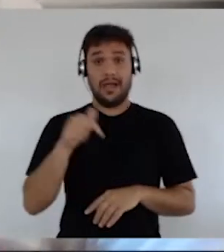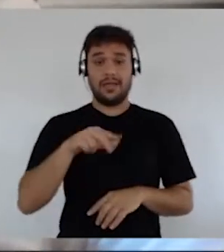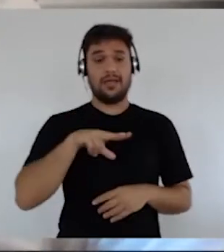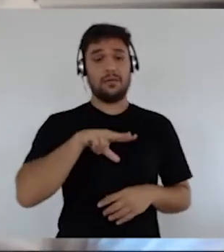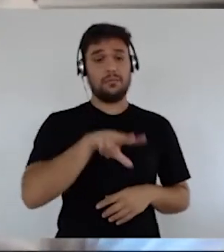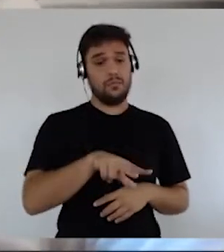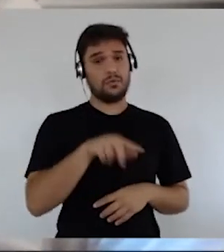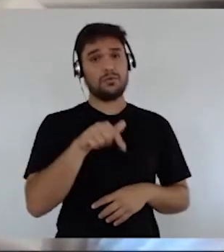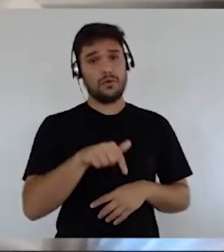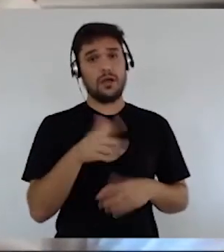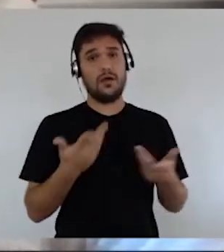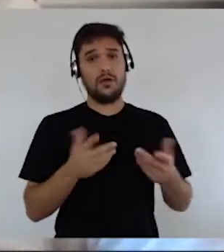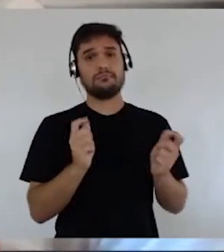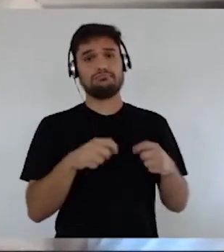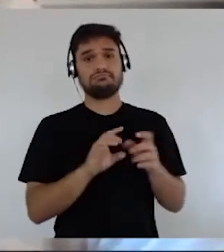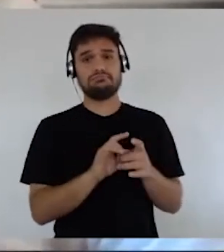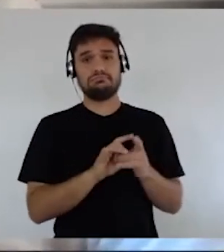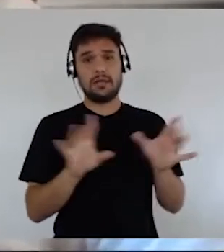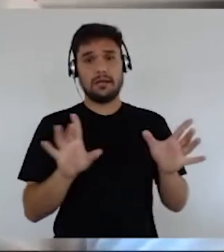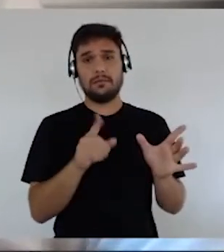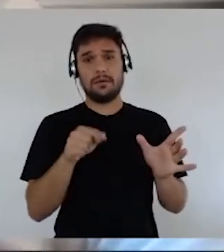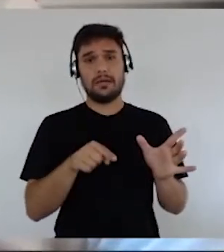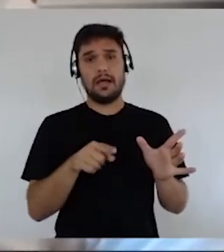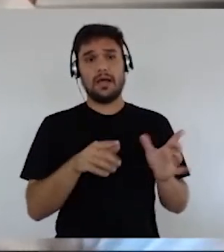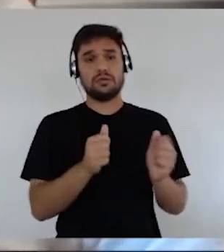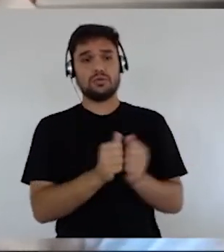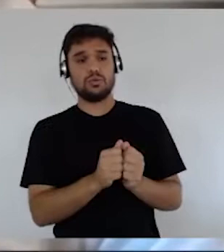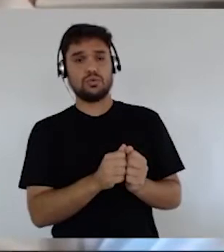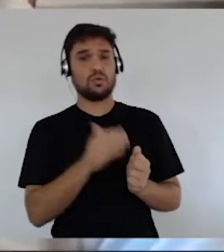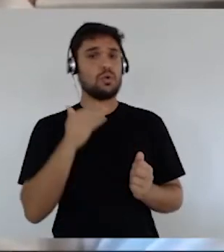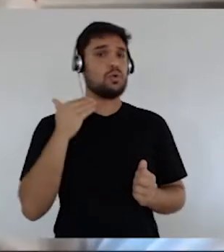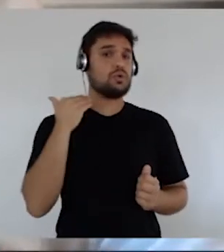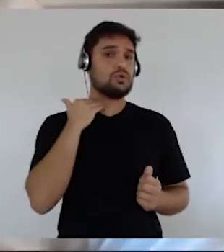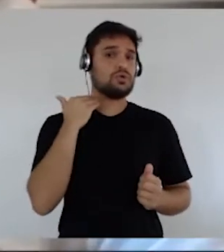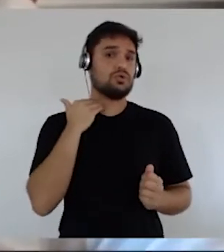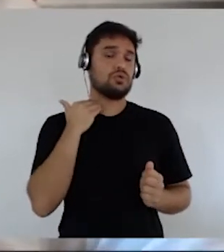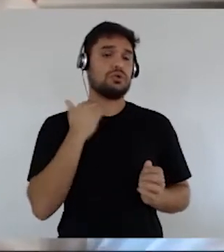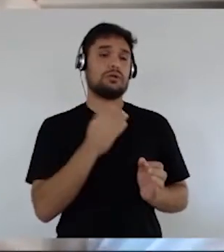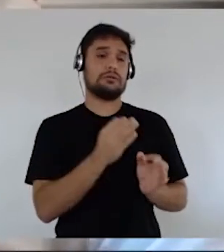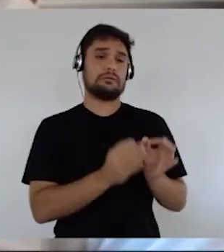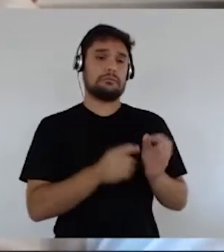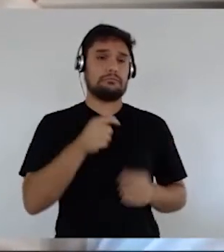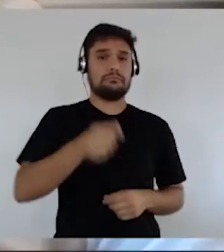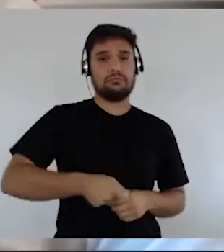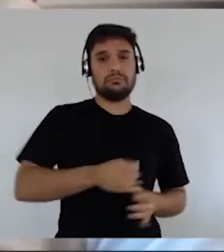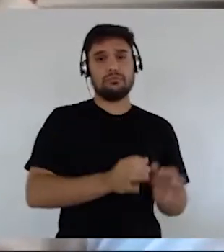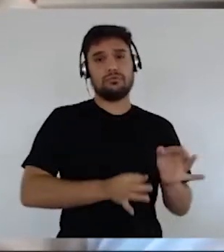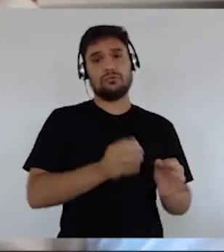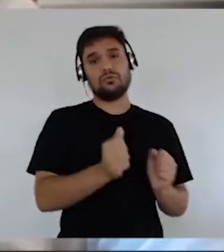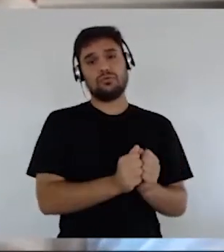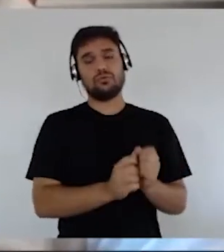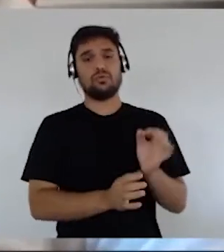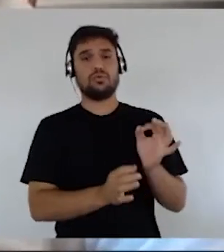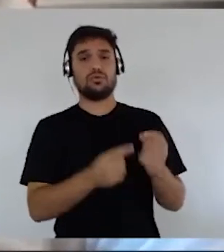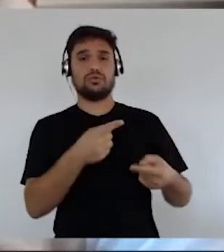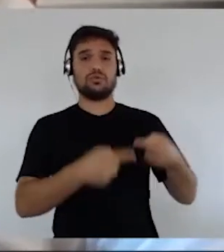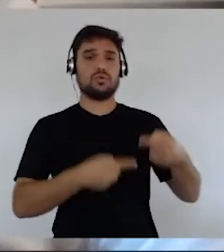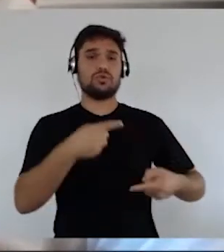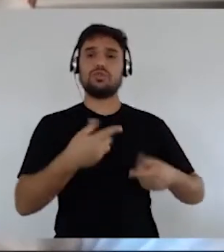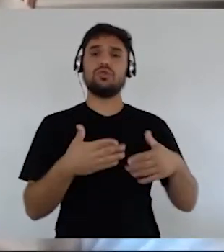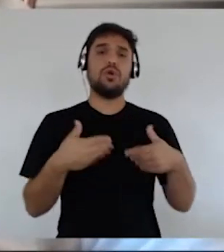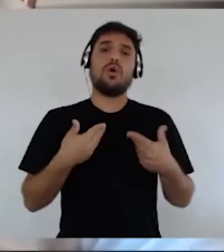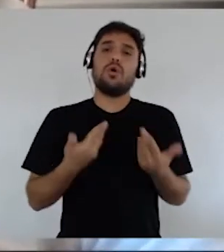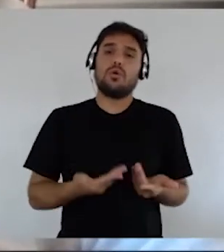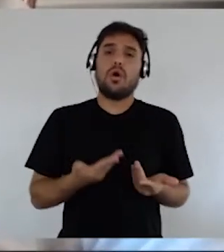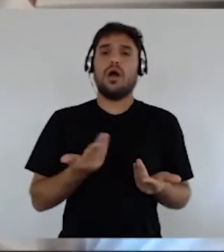Portugal está a permitir, até junto dos magistrados, conselheiros, inclusive, discutir qual é